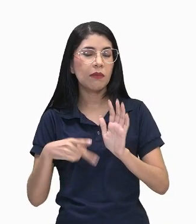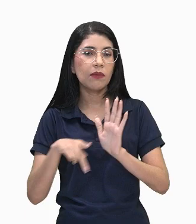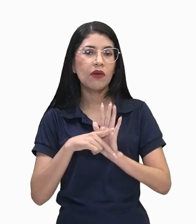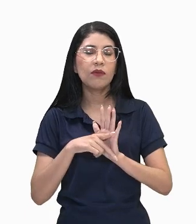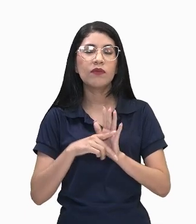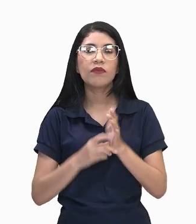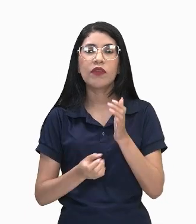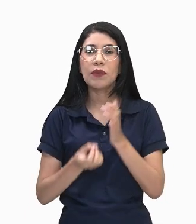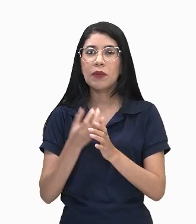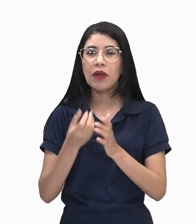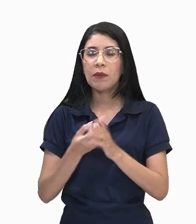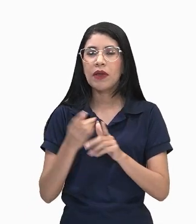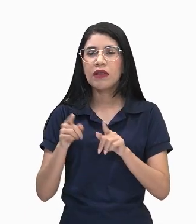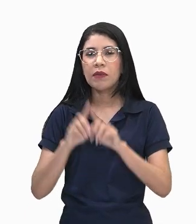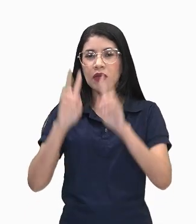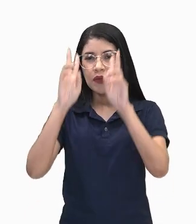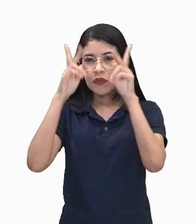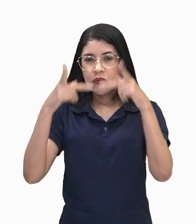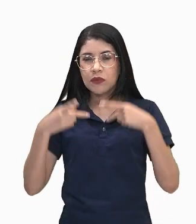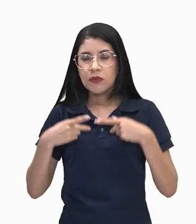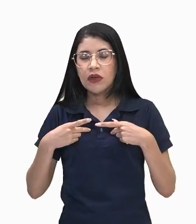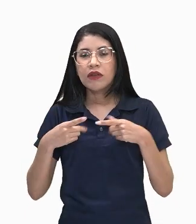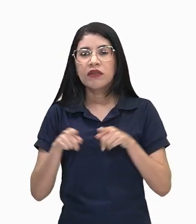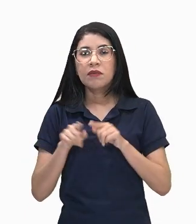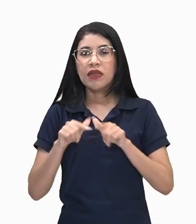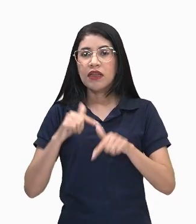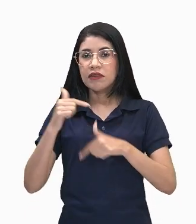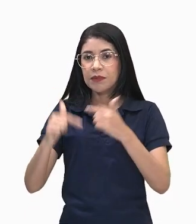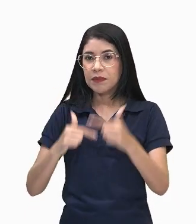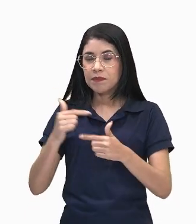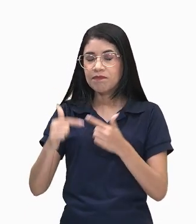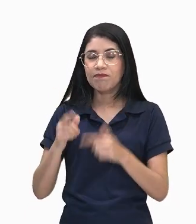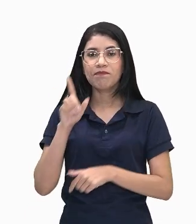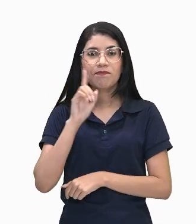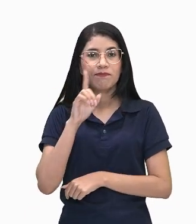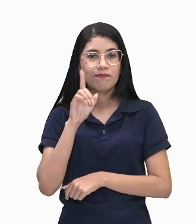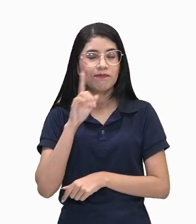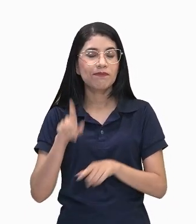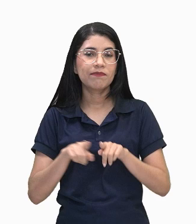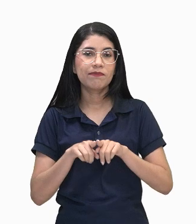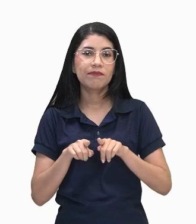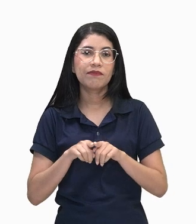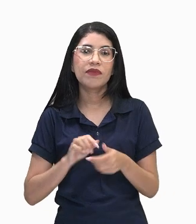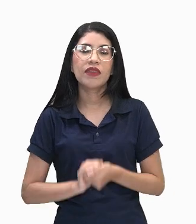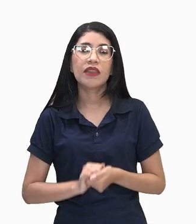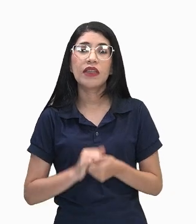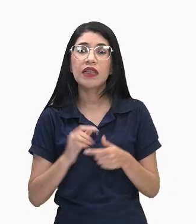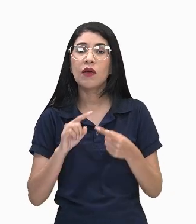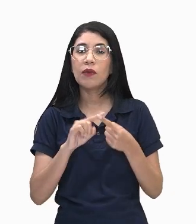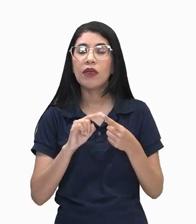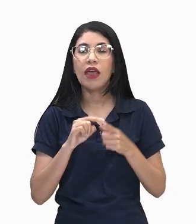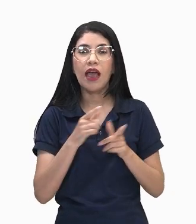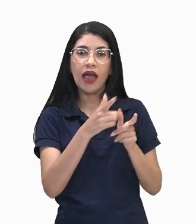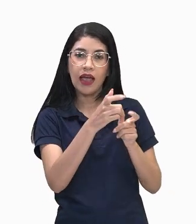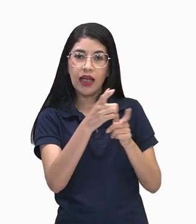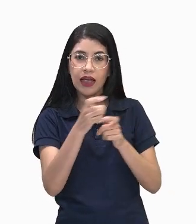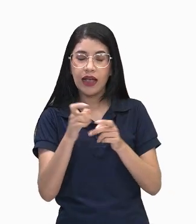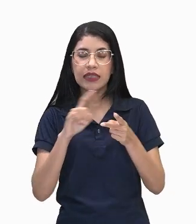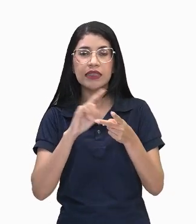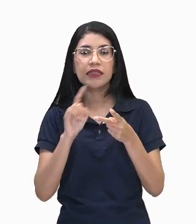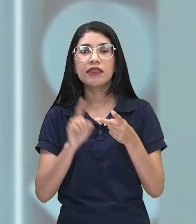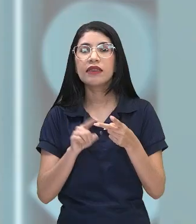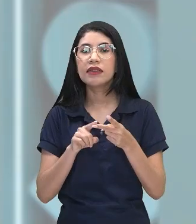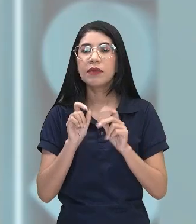primeiros seres humanos nas suas atividades cotidianas, ou seja, a caça, certo? E também